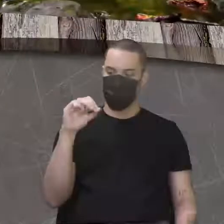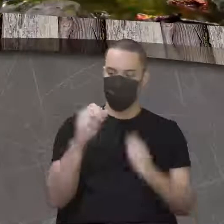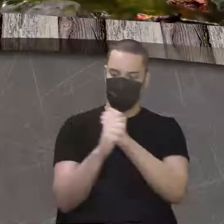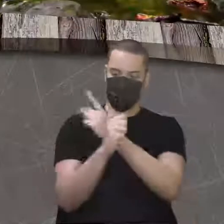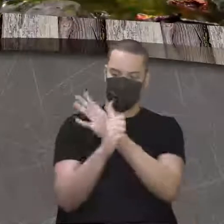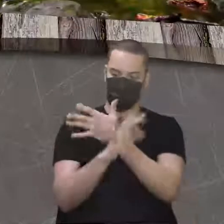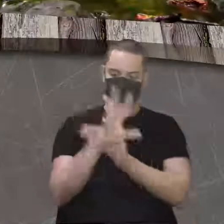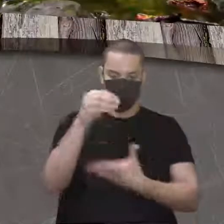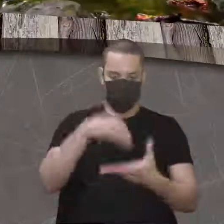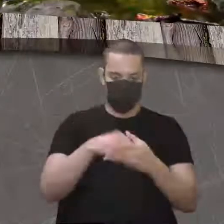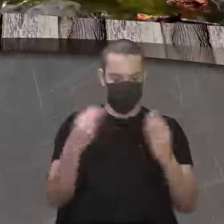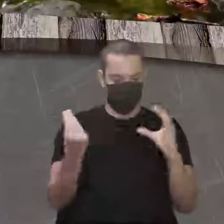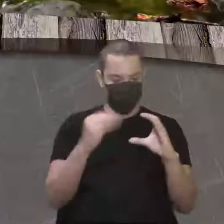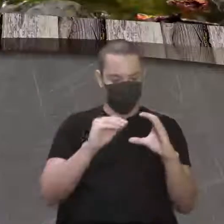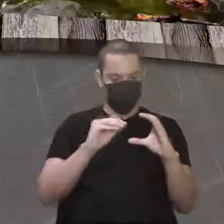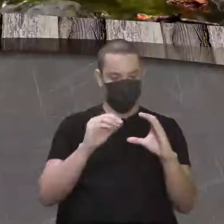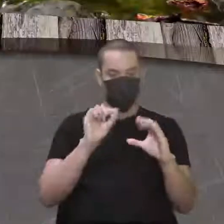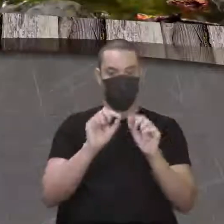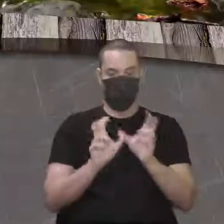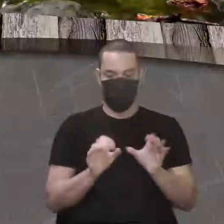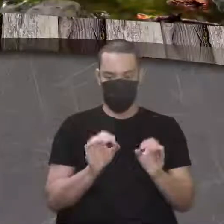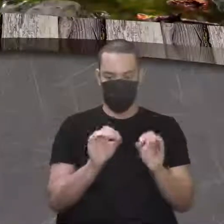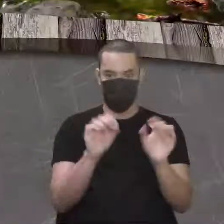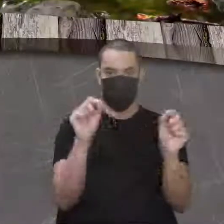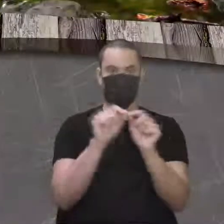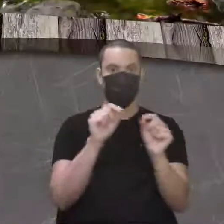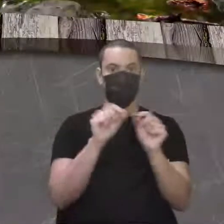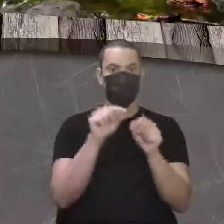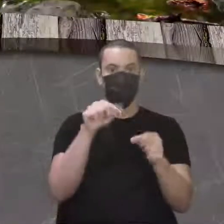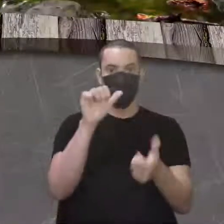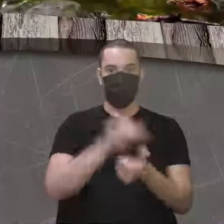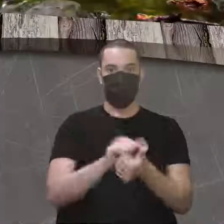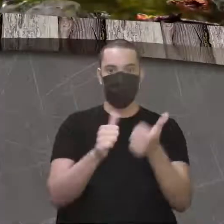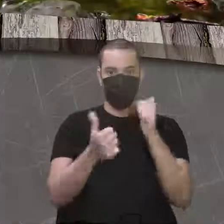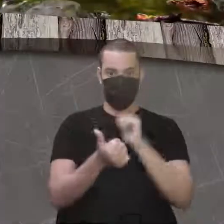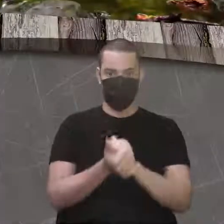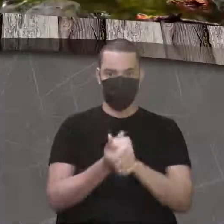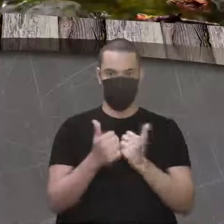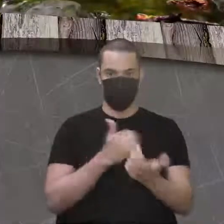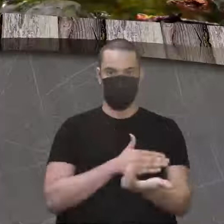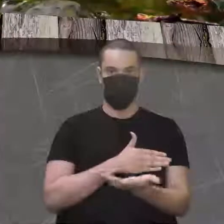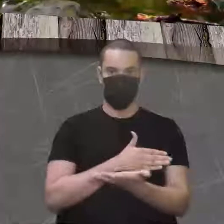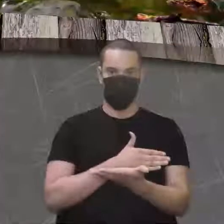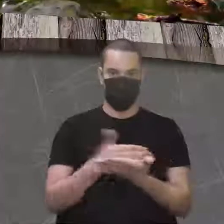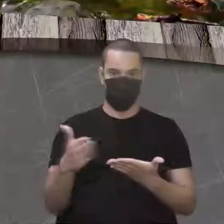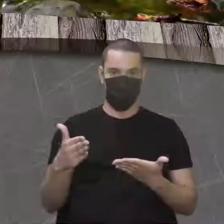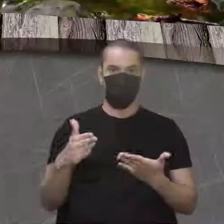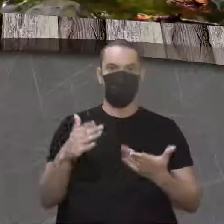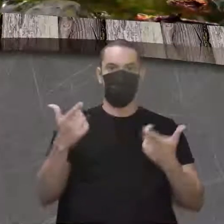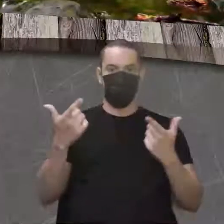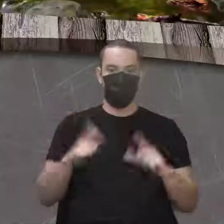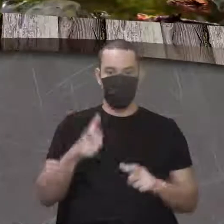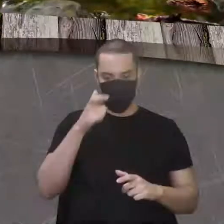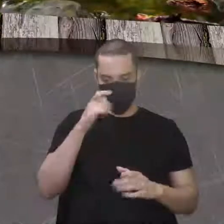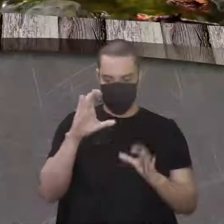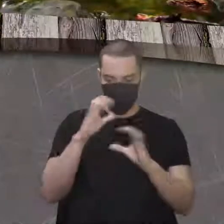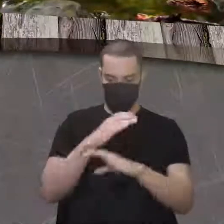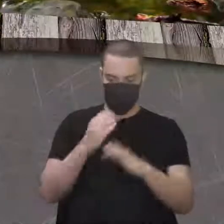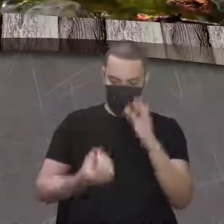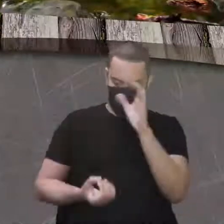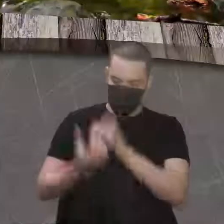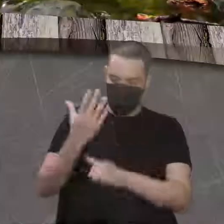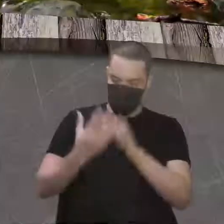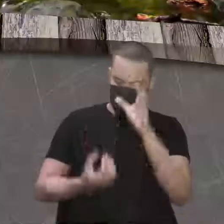injetam ali no material genético da bactéria, fazendo com que essa bactéria comece em laboratório a produzir a